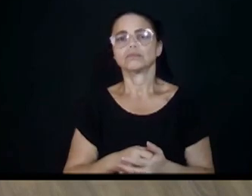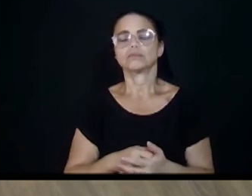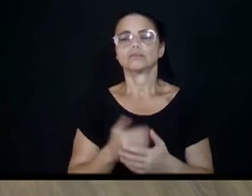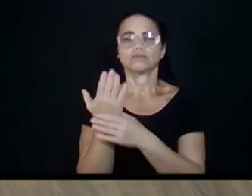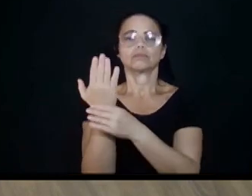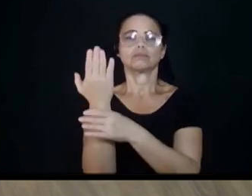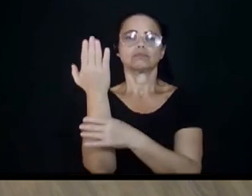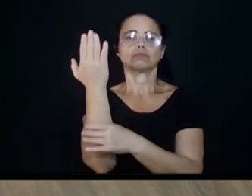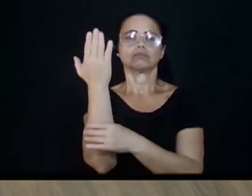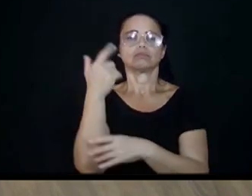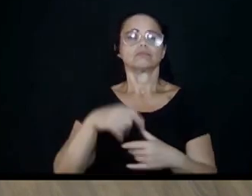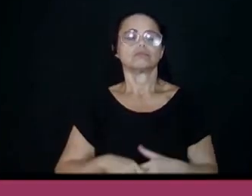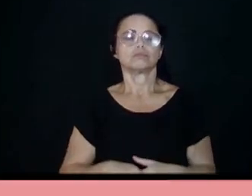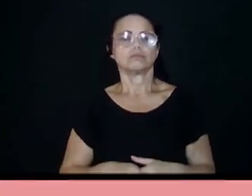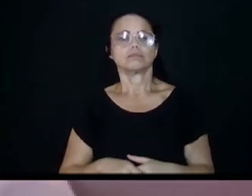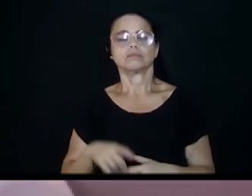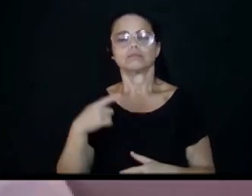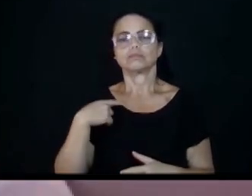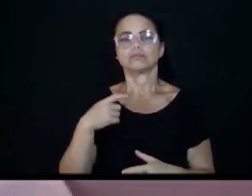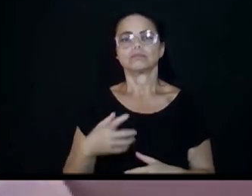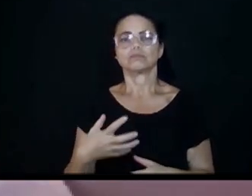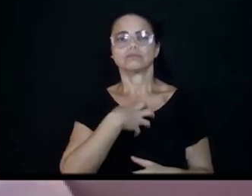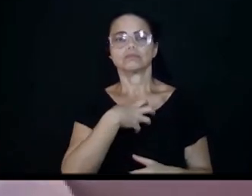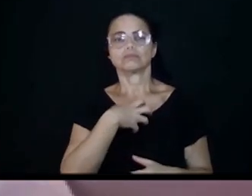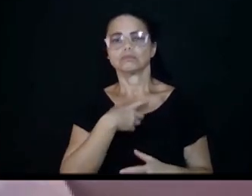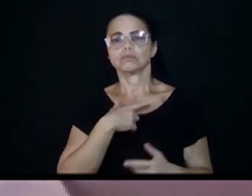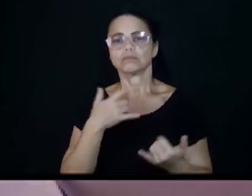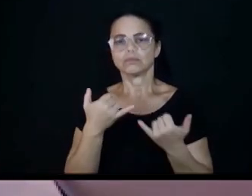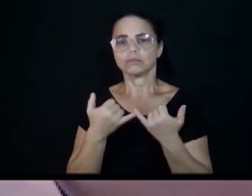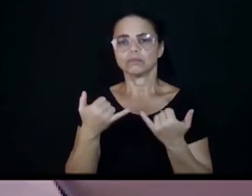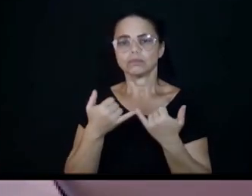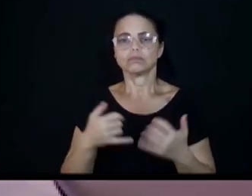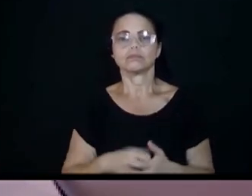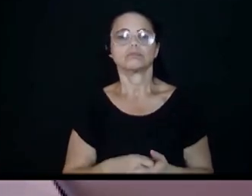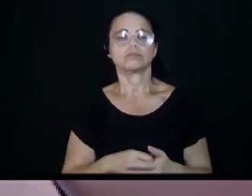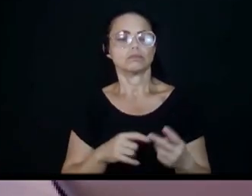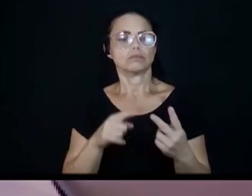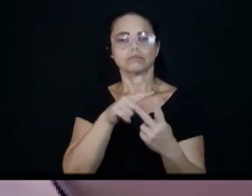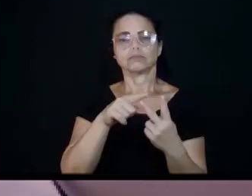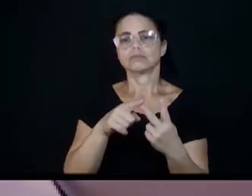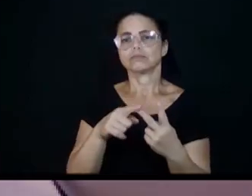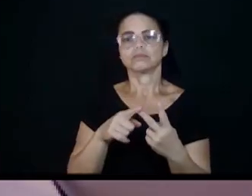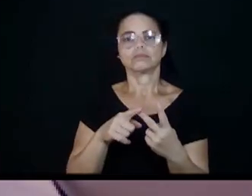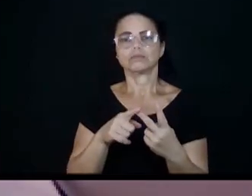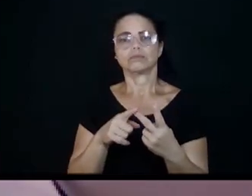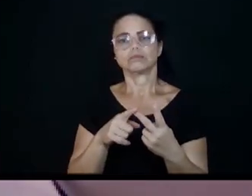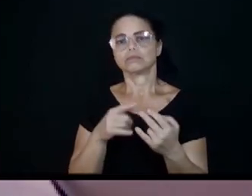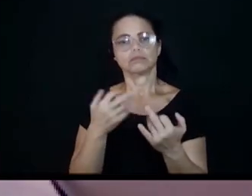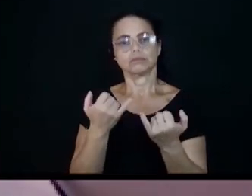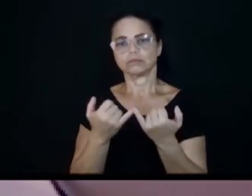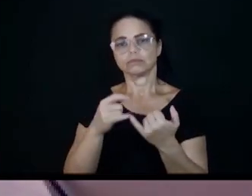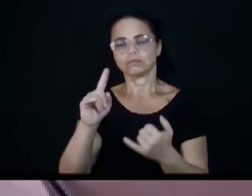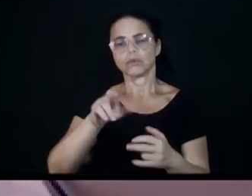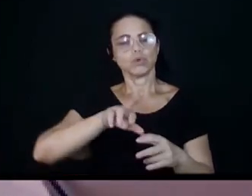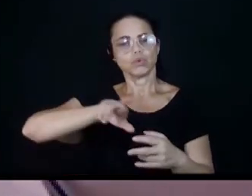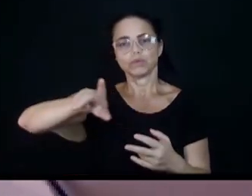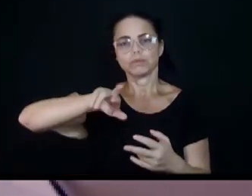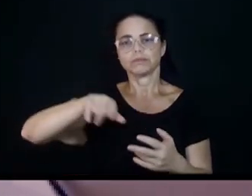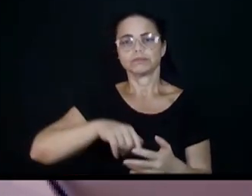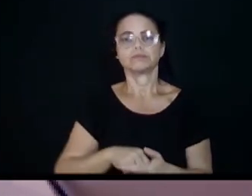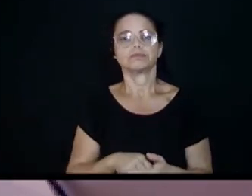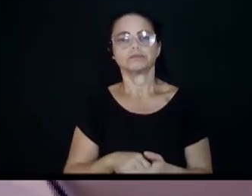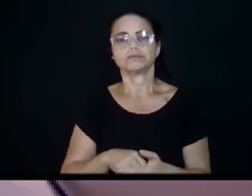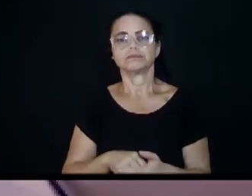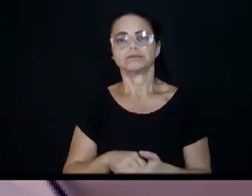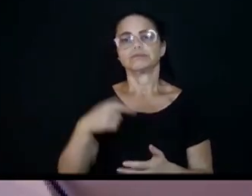alguns sinais que são parecidos? Não, ela não tem semelhança com lúpus, mas pacientes lúpicos podem